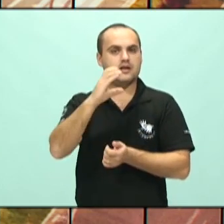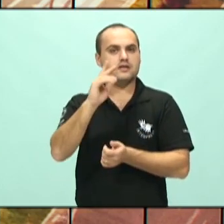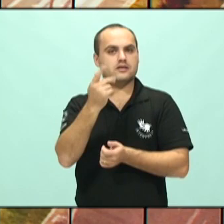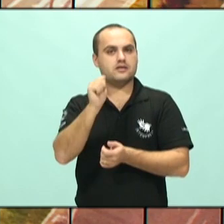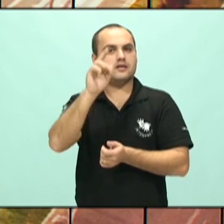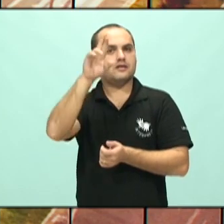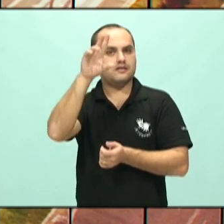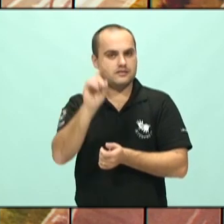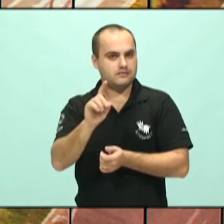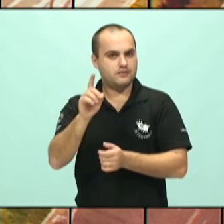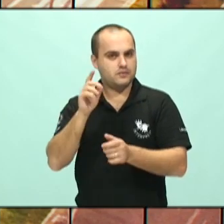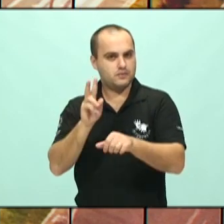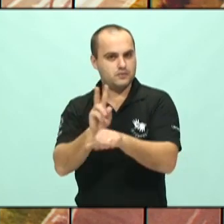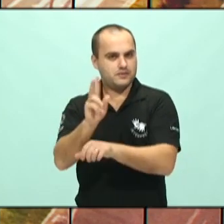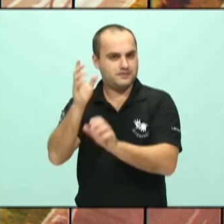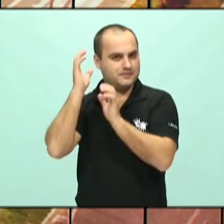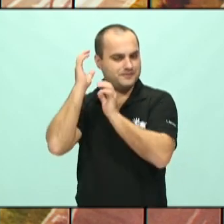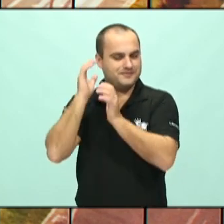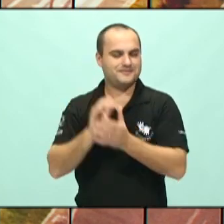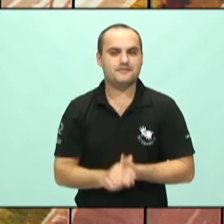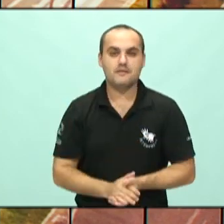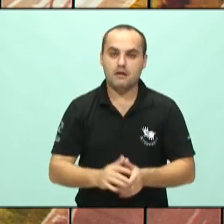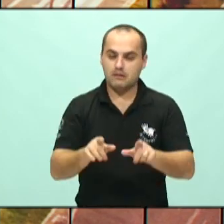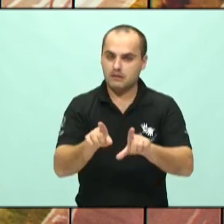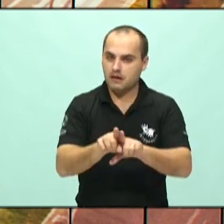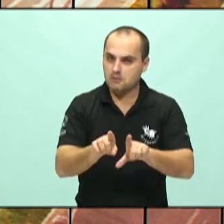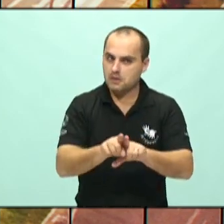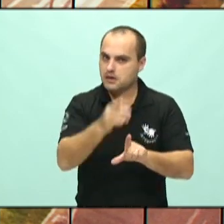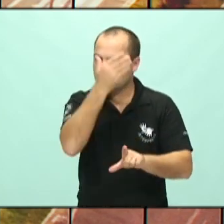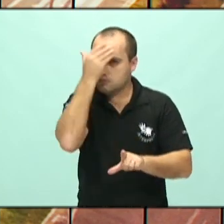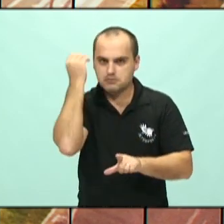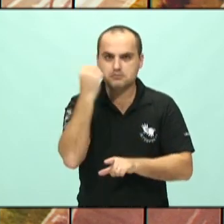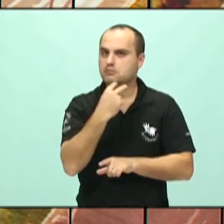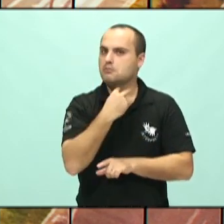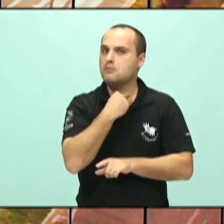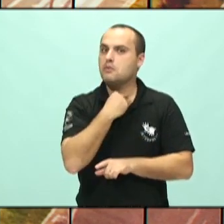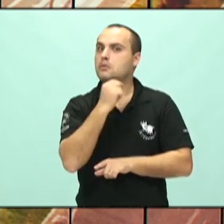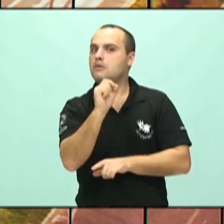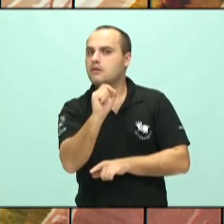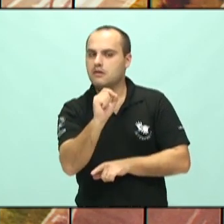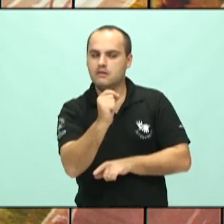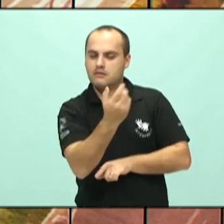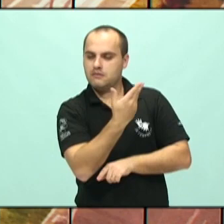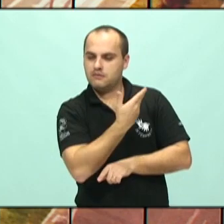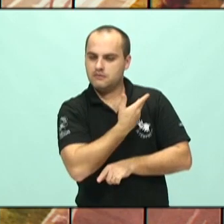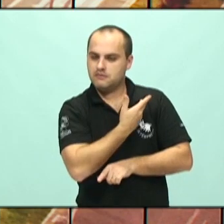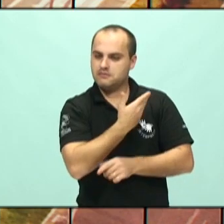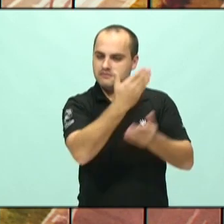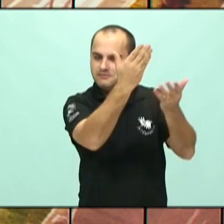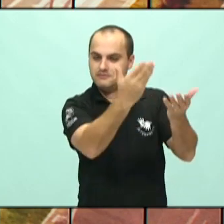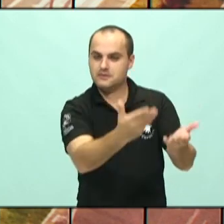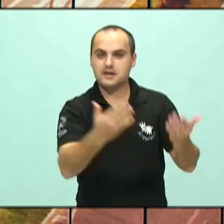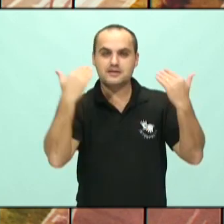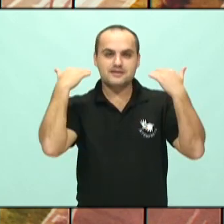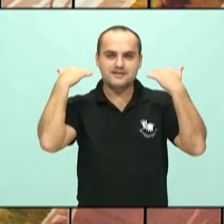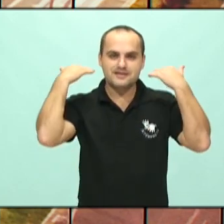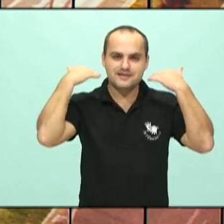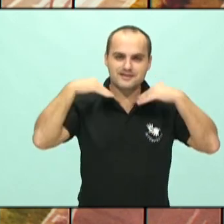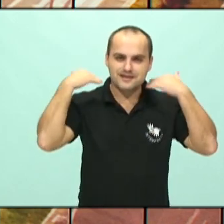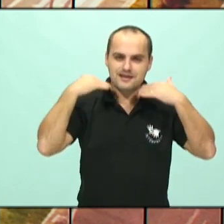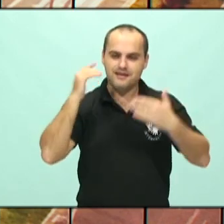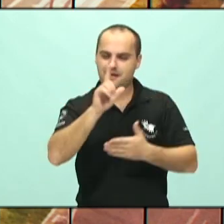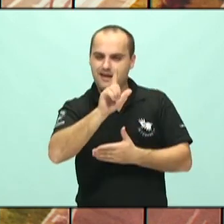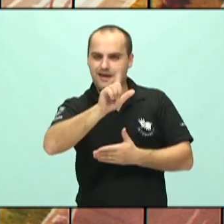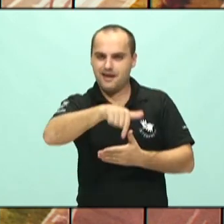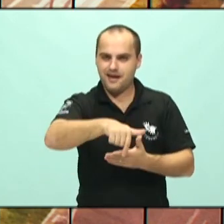Maus, nosso sonoplasta. Sem esquecermos, obviamente, do nosso querido Jean, que faz parte da equipe aqui, é o